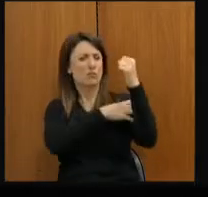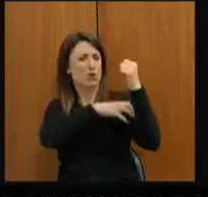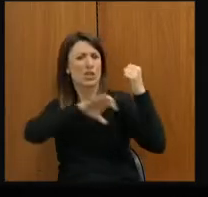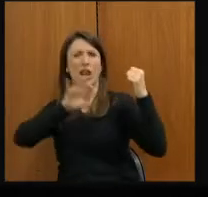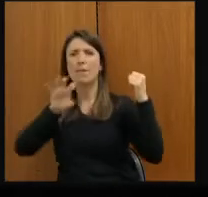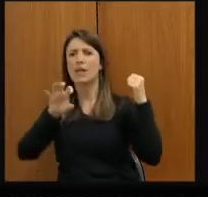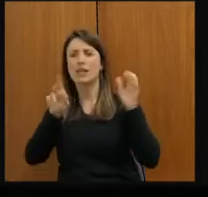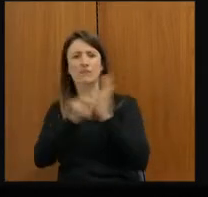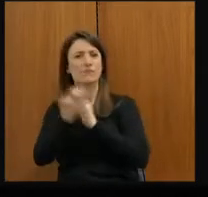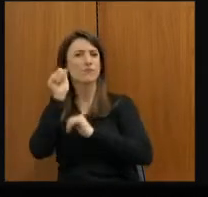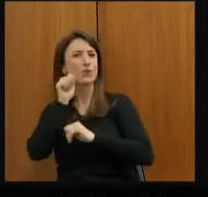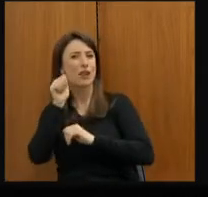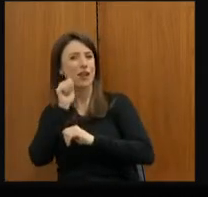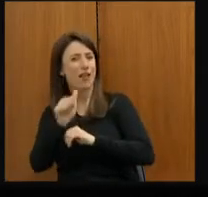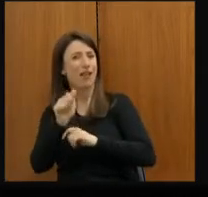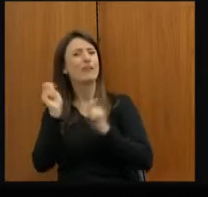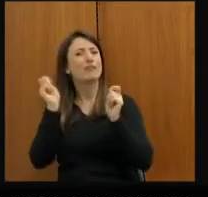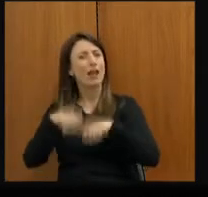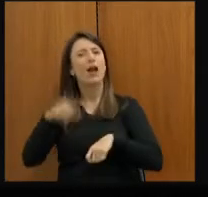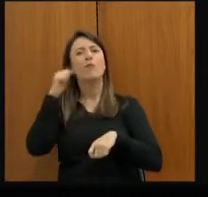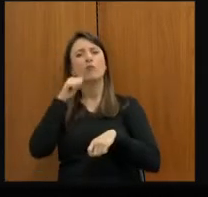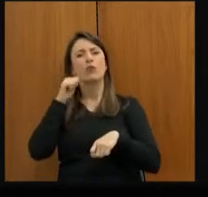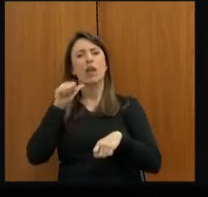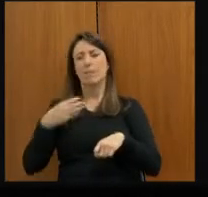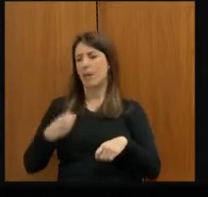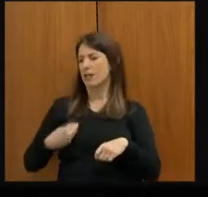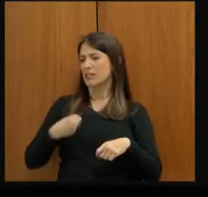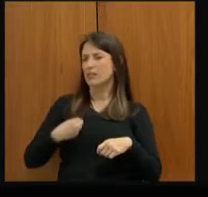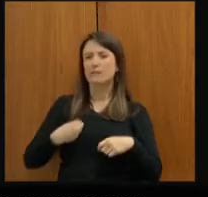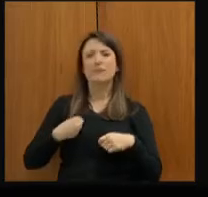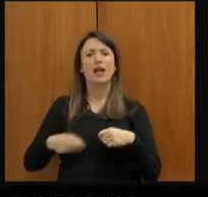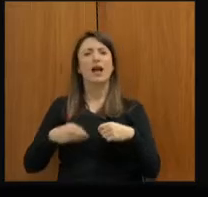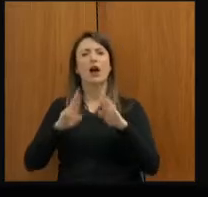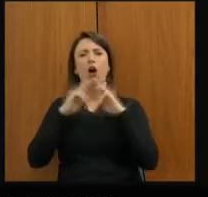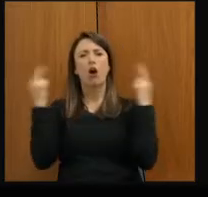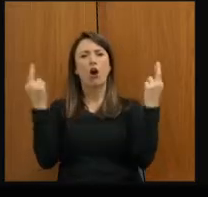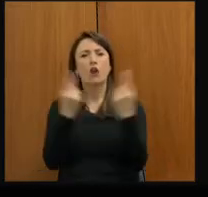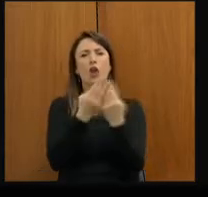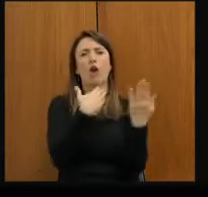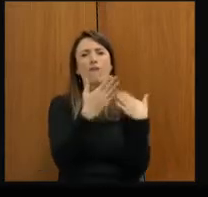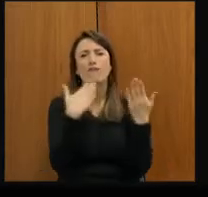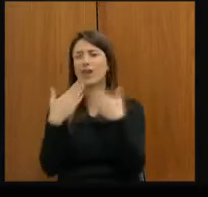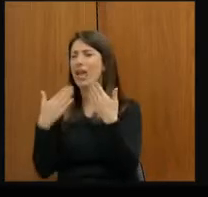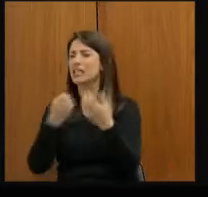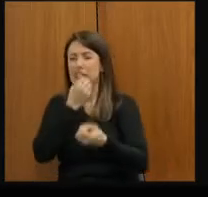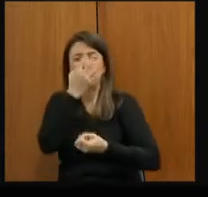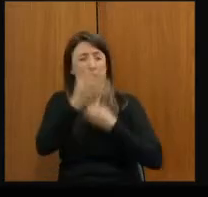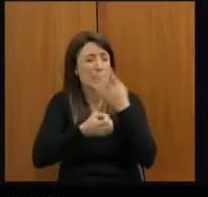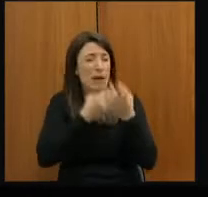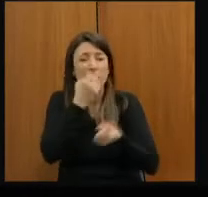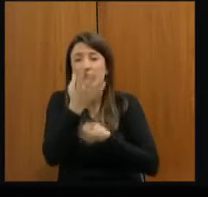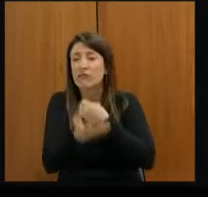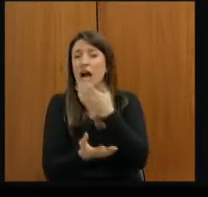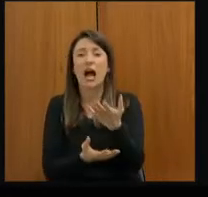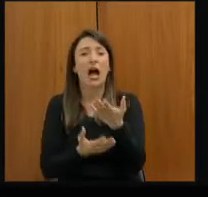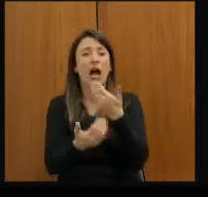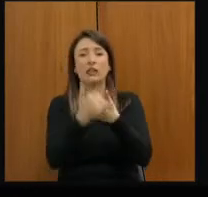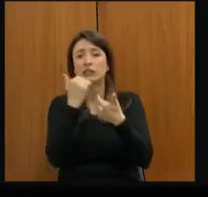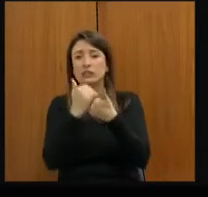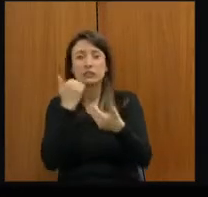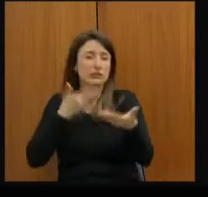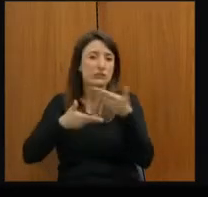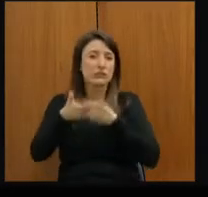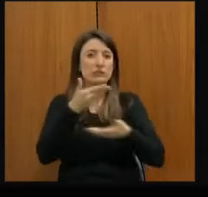conversa ela trocar ideias desabafar ser orientada ele todos os